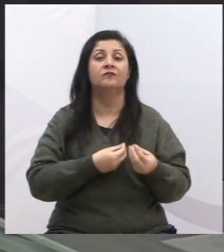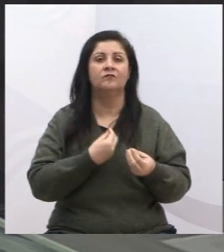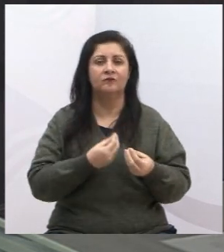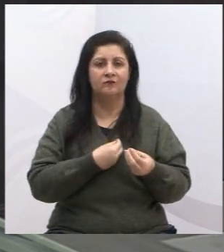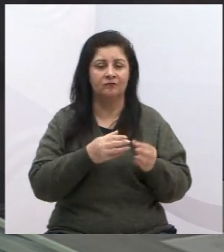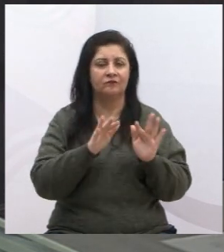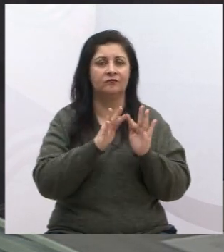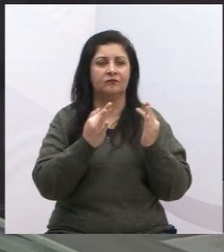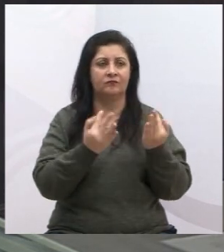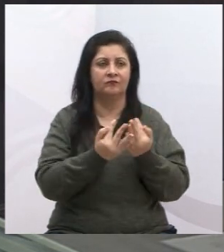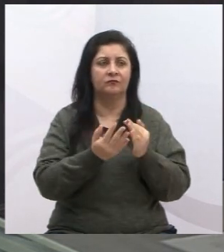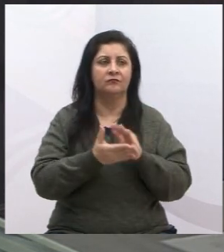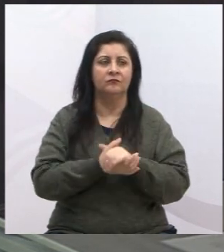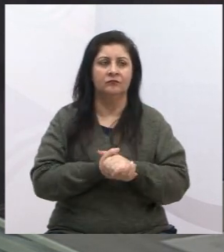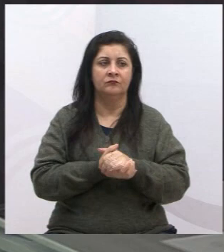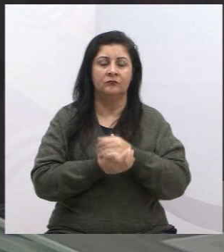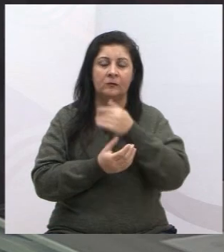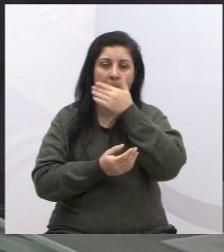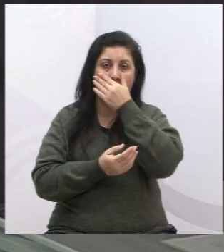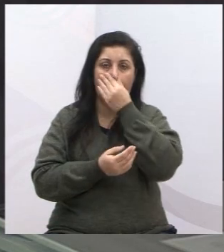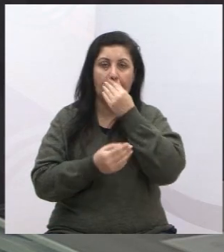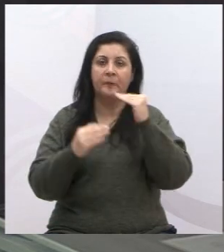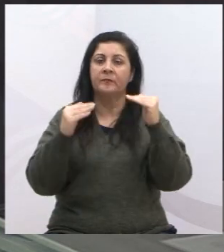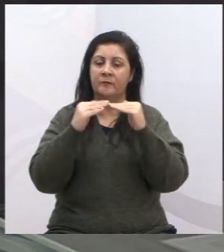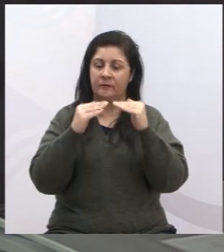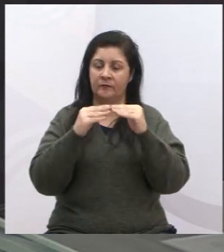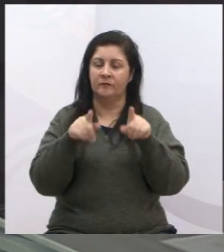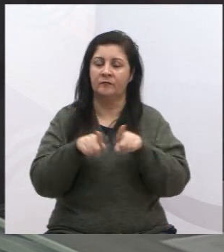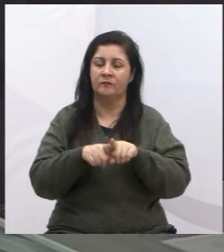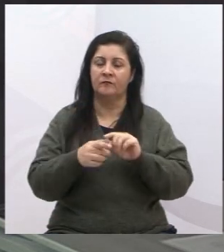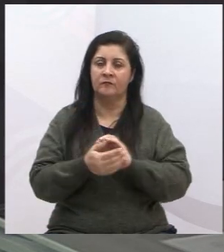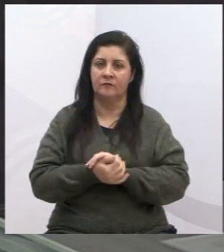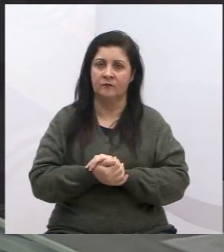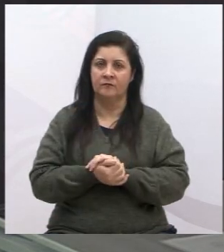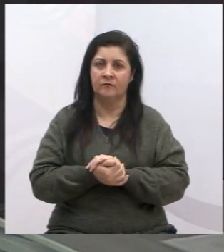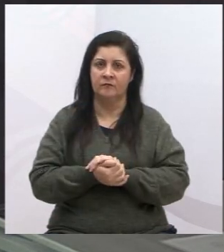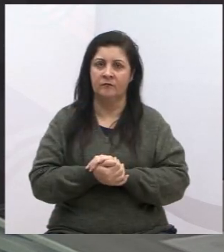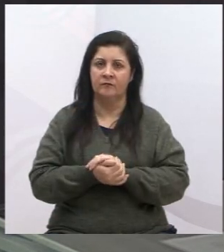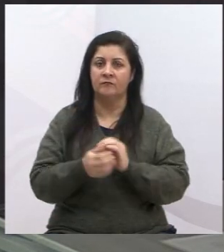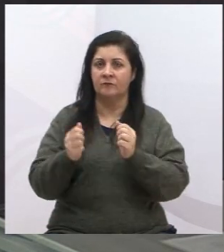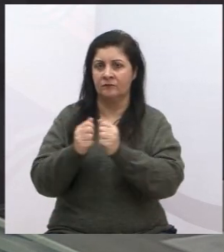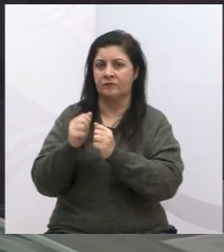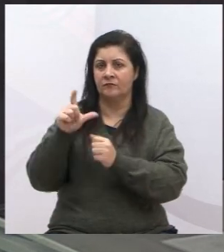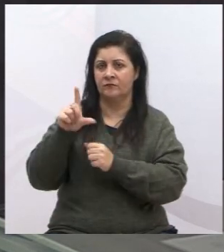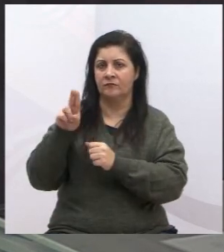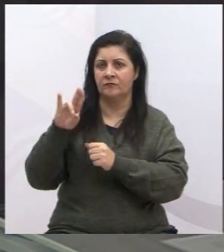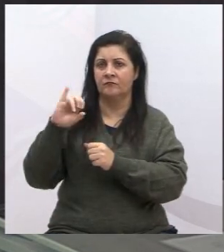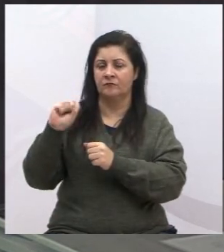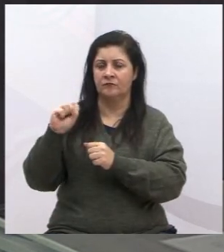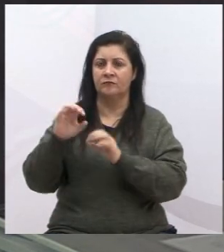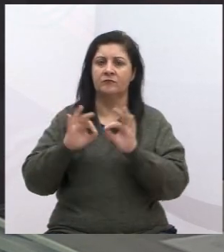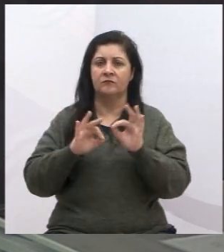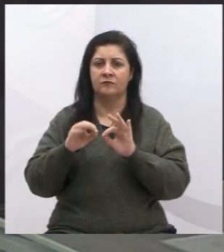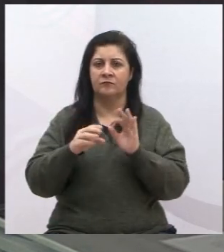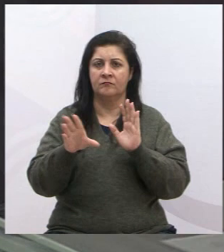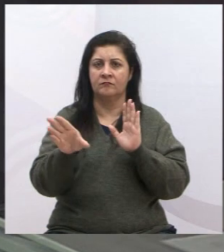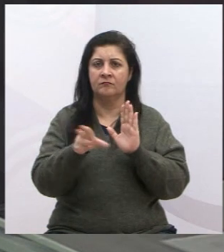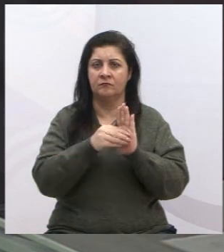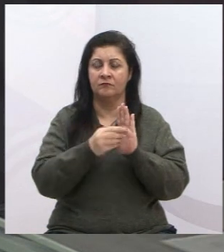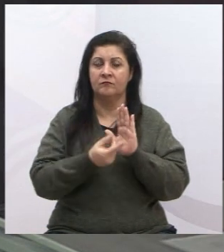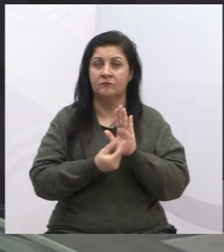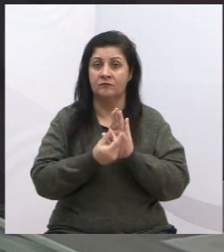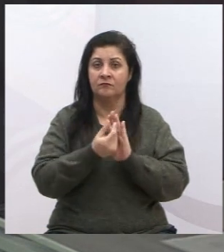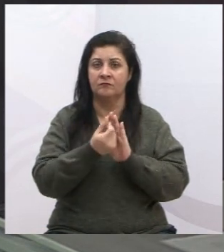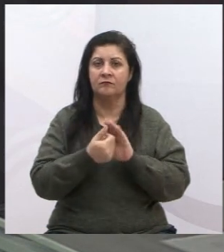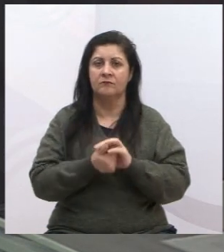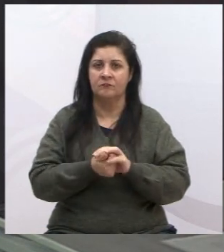daquelas famílias. Também serei favorável e também temos contribuído muito. Eu, o vereador Flavinho, a gente levou algumas emendas para que se construísse uma área de